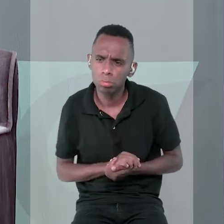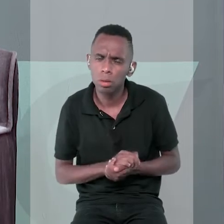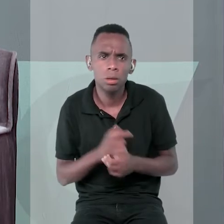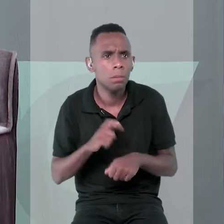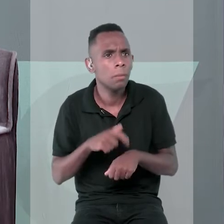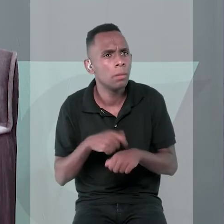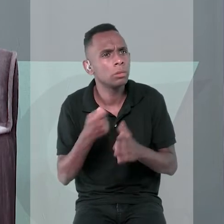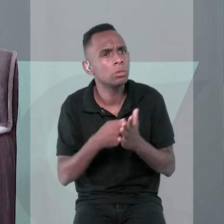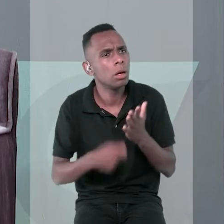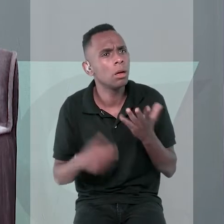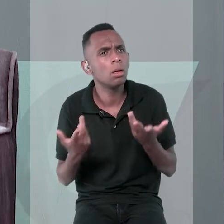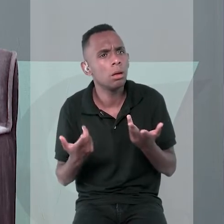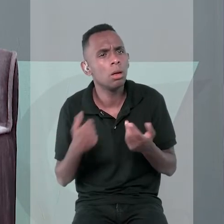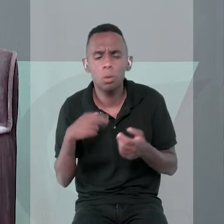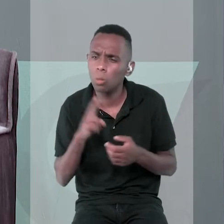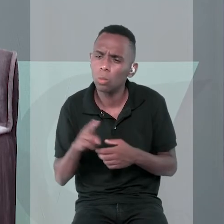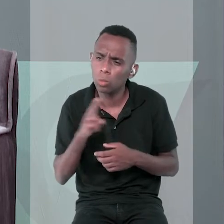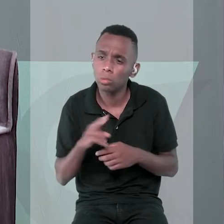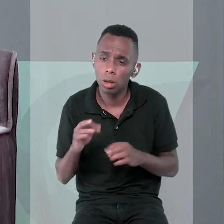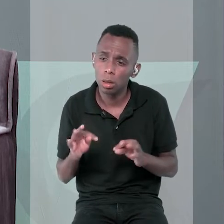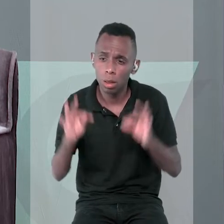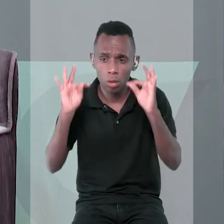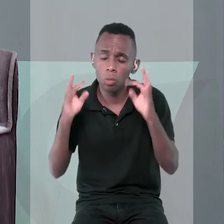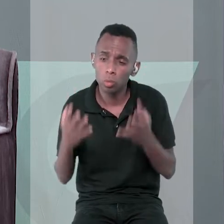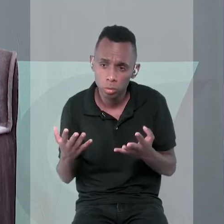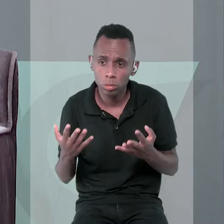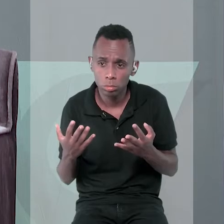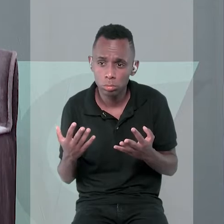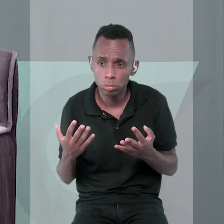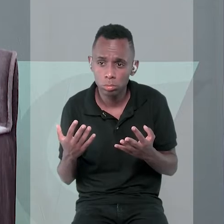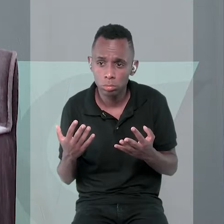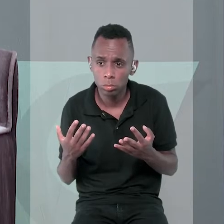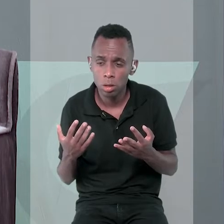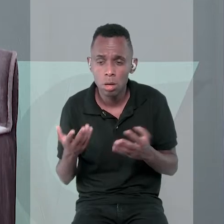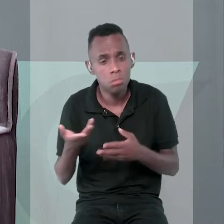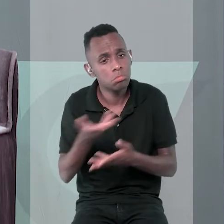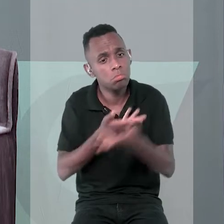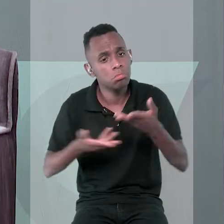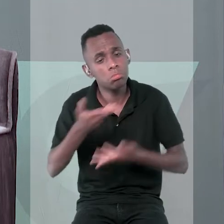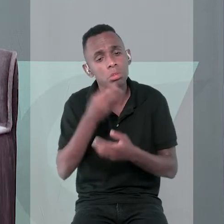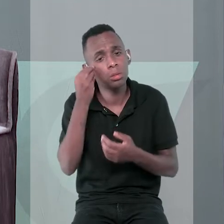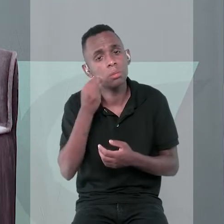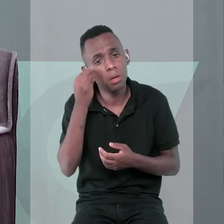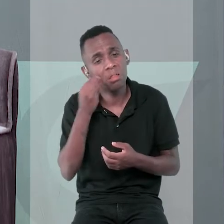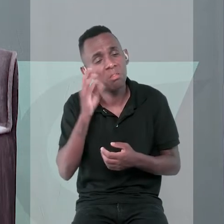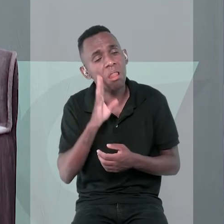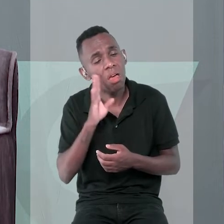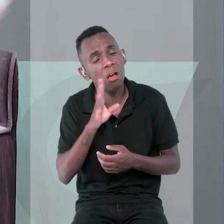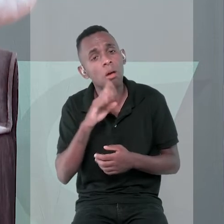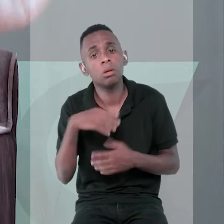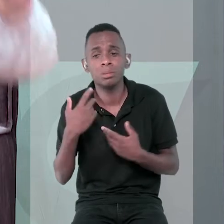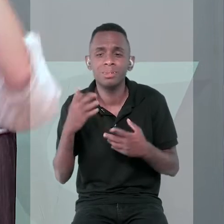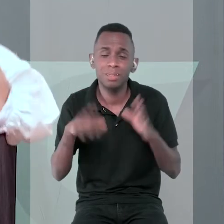escrita, falei assim, gente, por que eu não uso, né, essa tecnologia e não compartilho essa experiência tão legal que, às